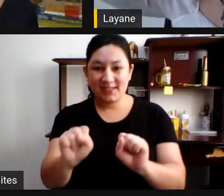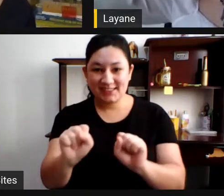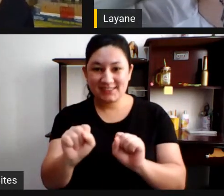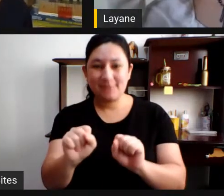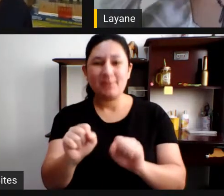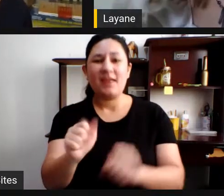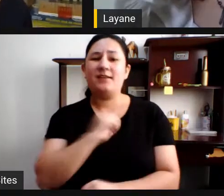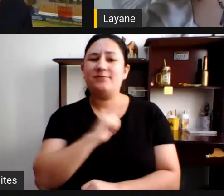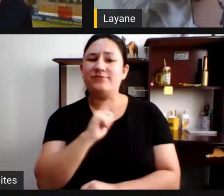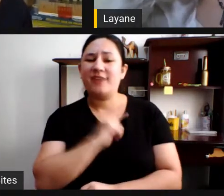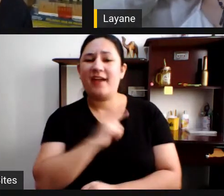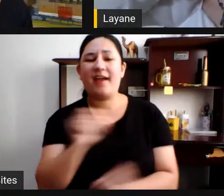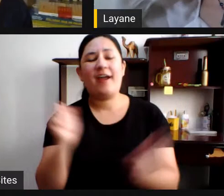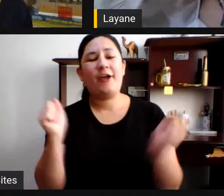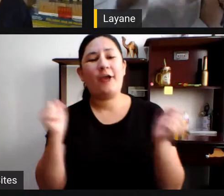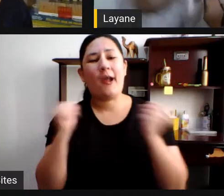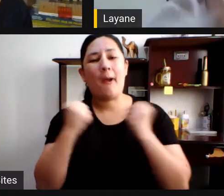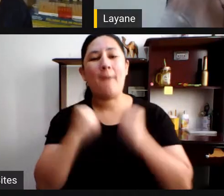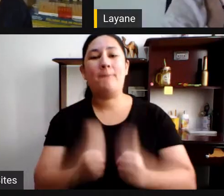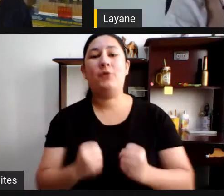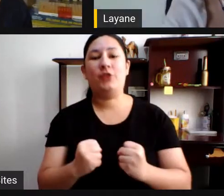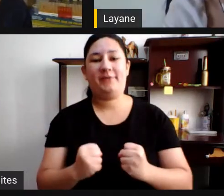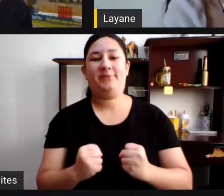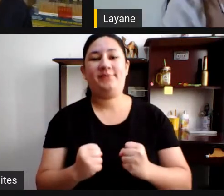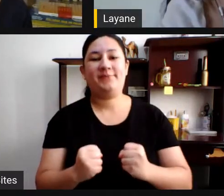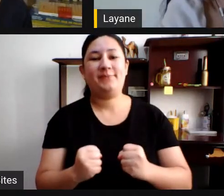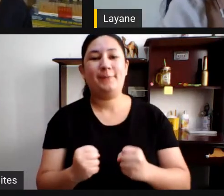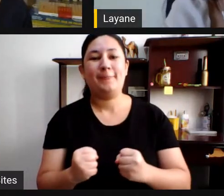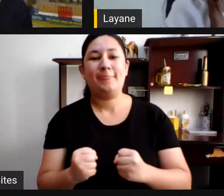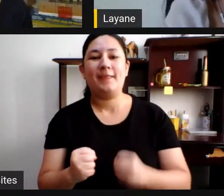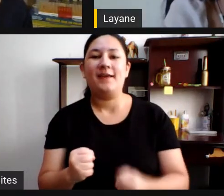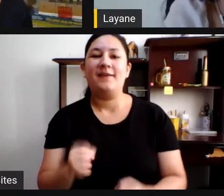diante de uma situação